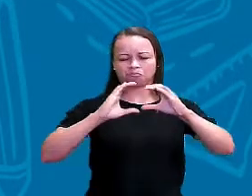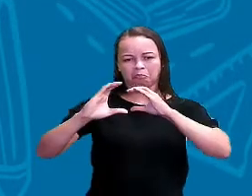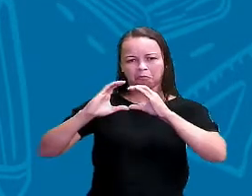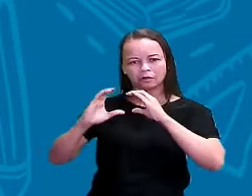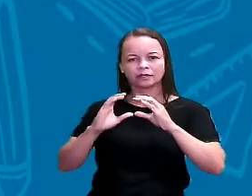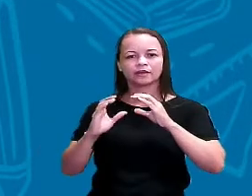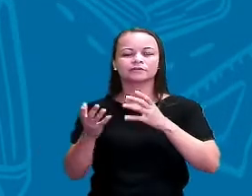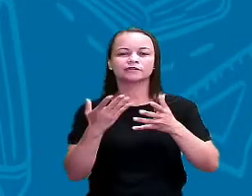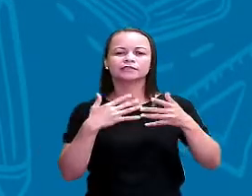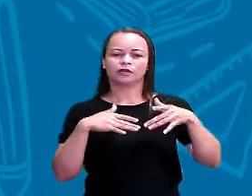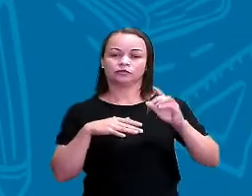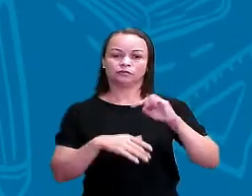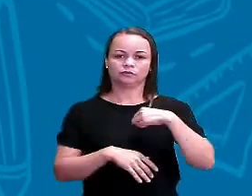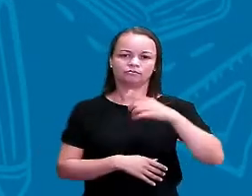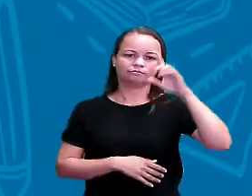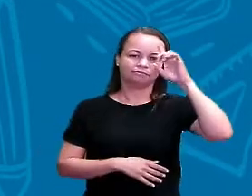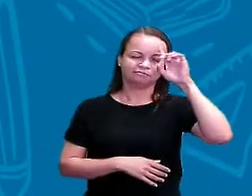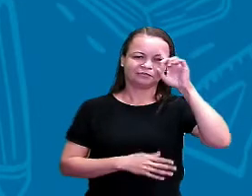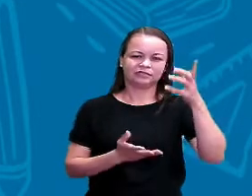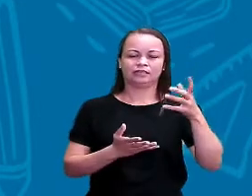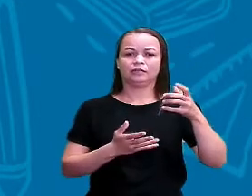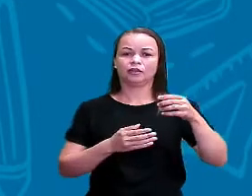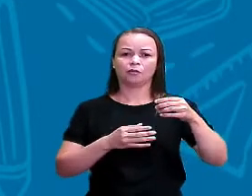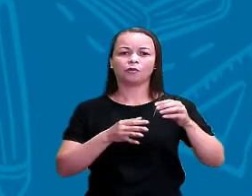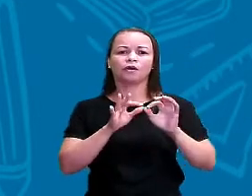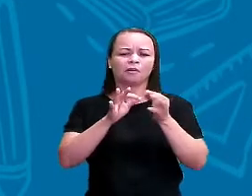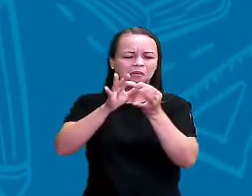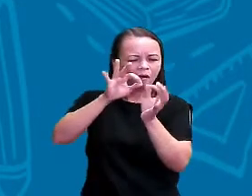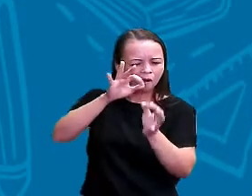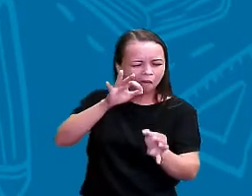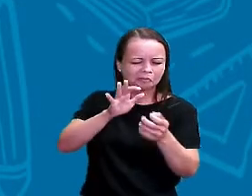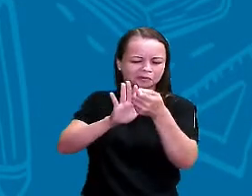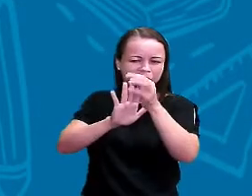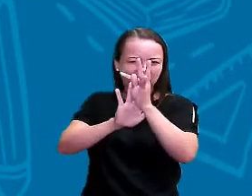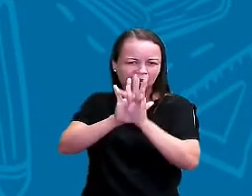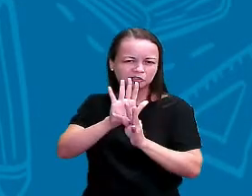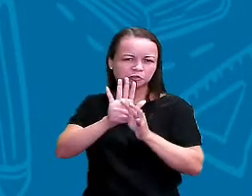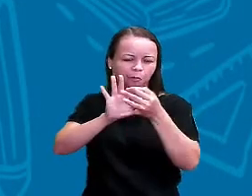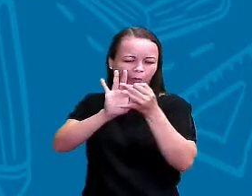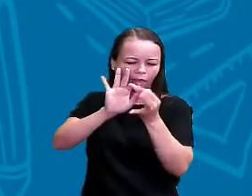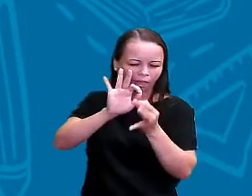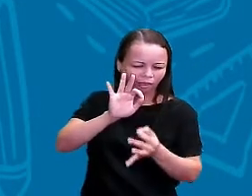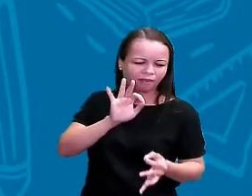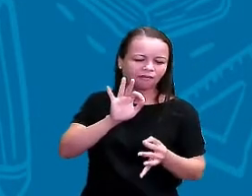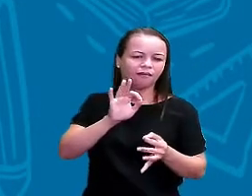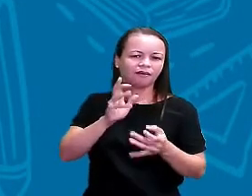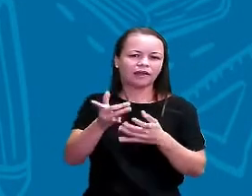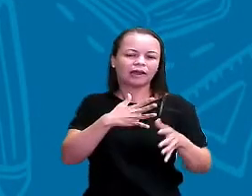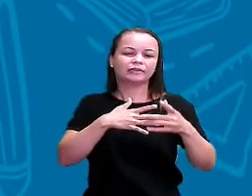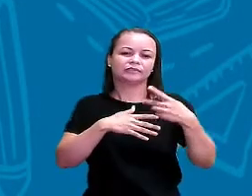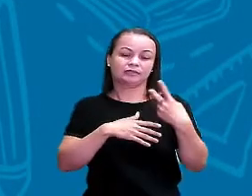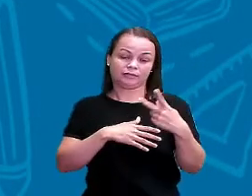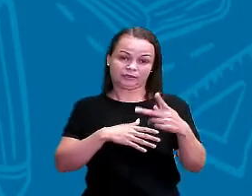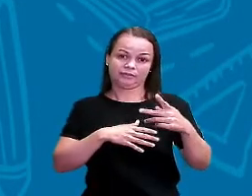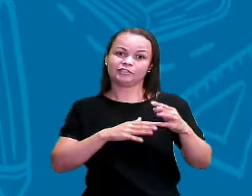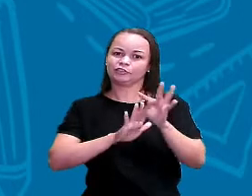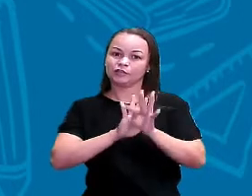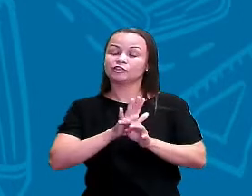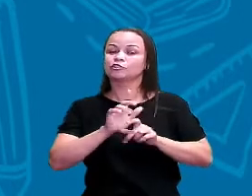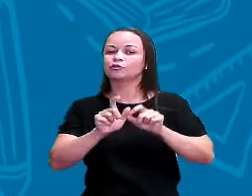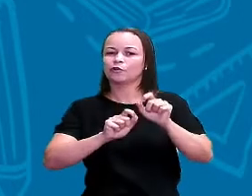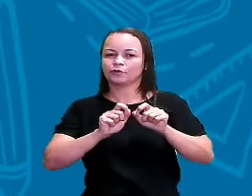dia, estamos produzindo textos constantemente. E um desses textos é a tirinha, que faz